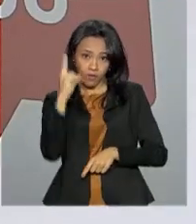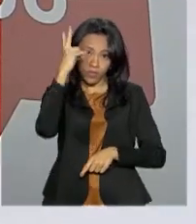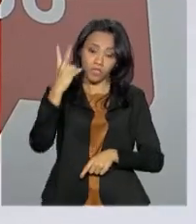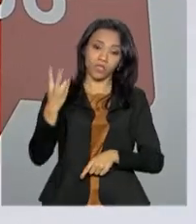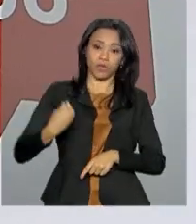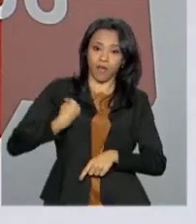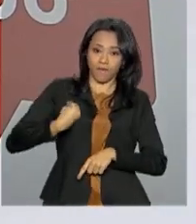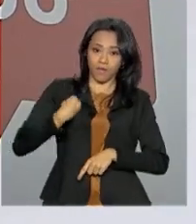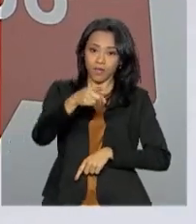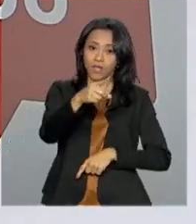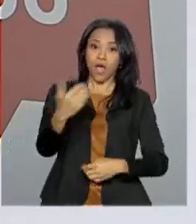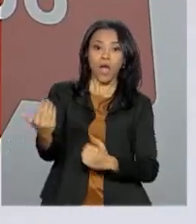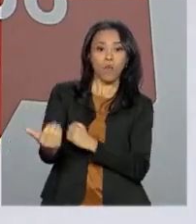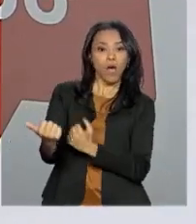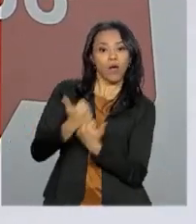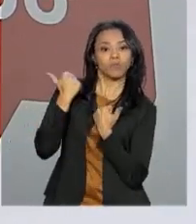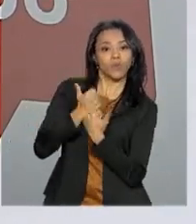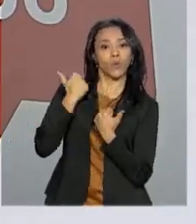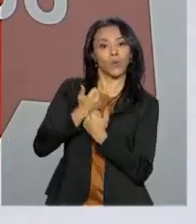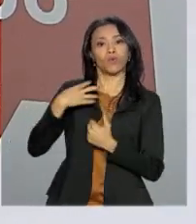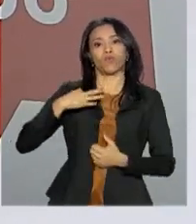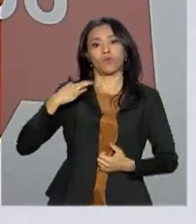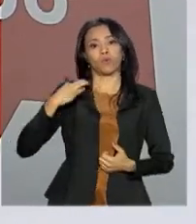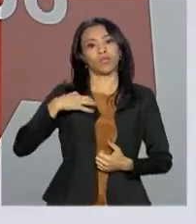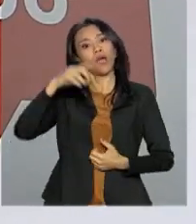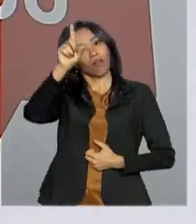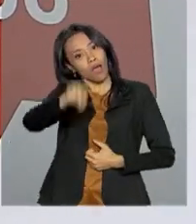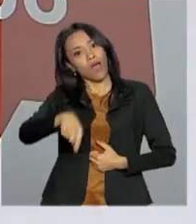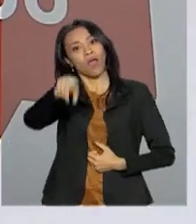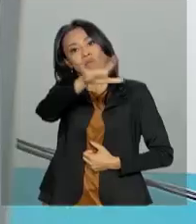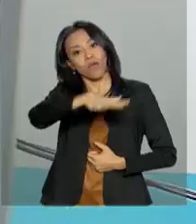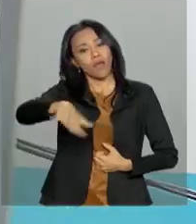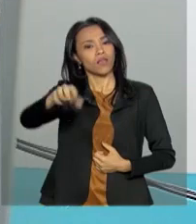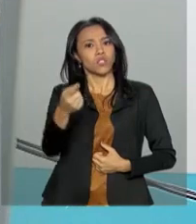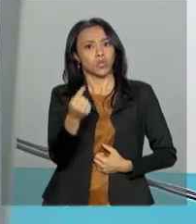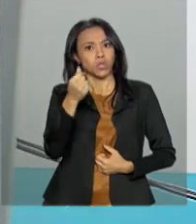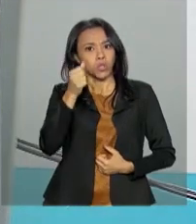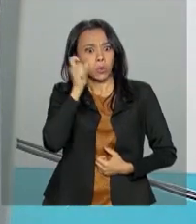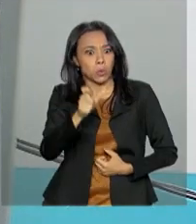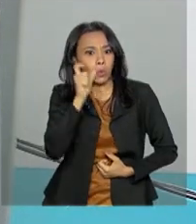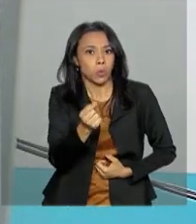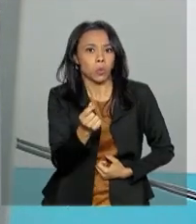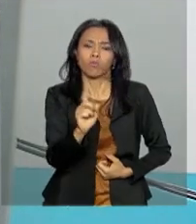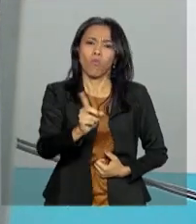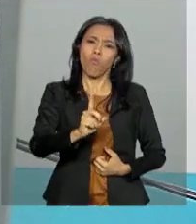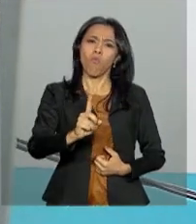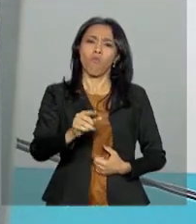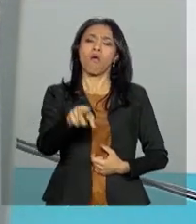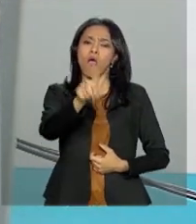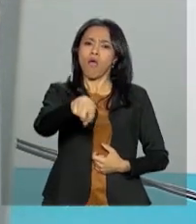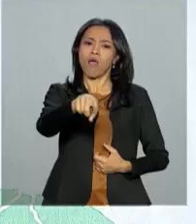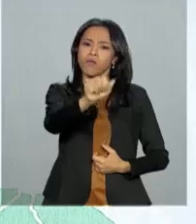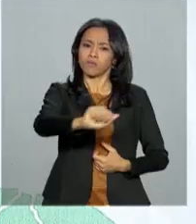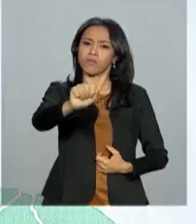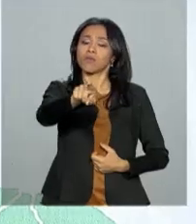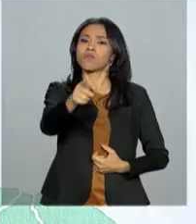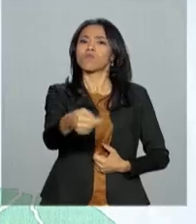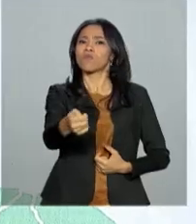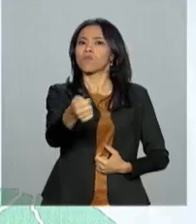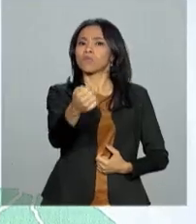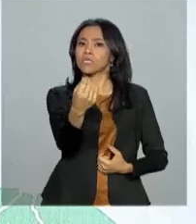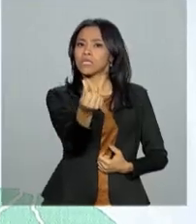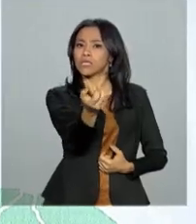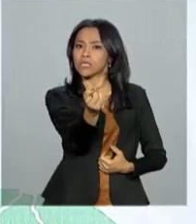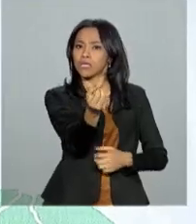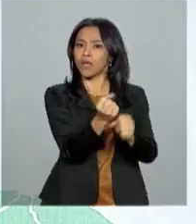de ajuda voluntária é uma associação civil sem fins lucrativos que atua há quase 60 anos a partir de